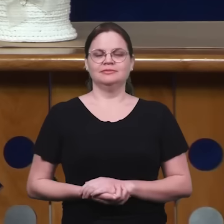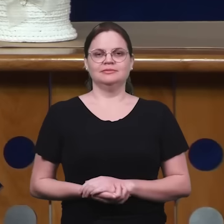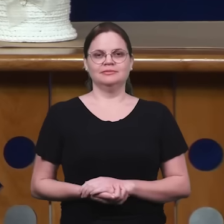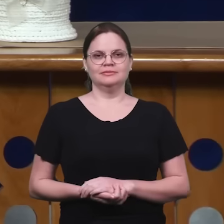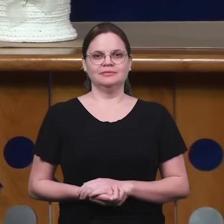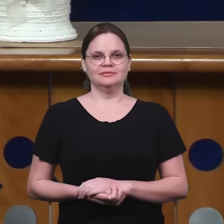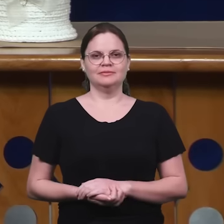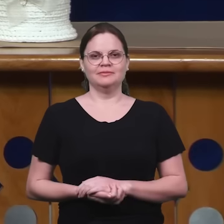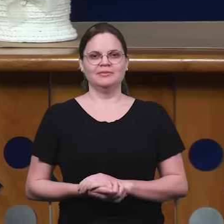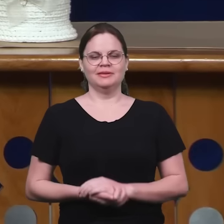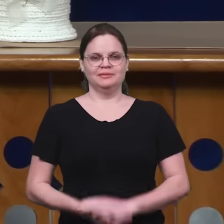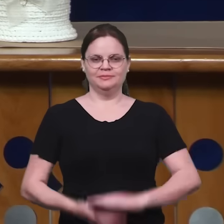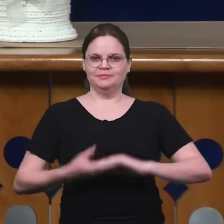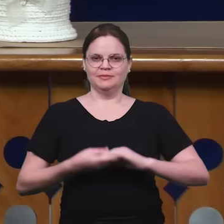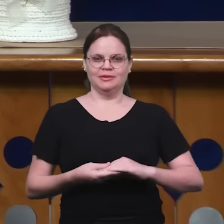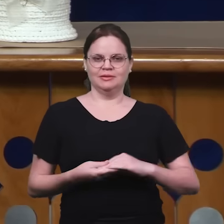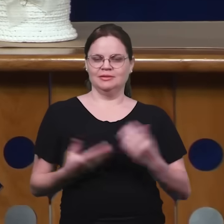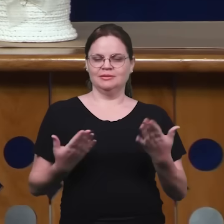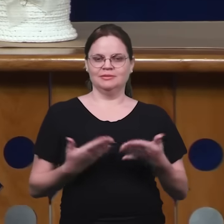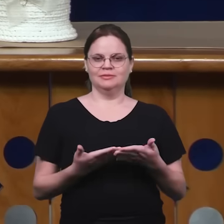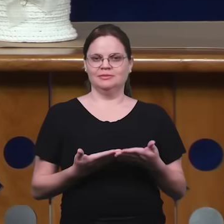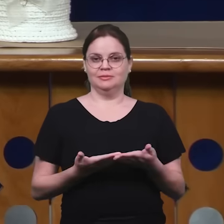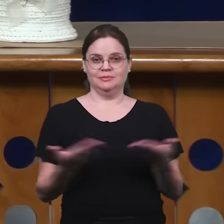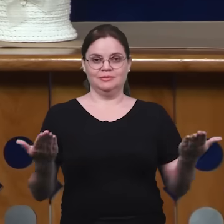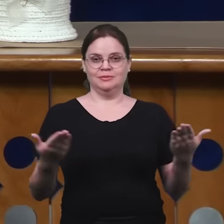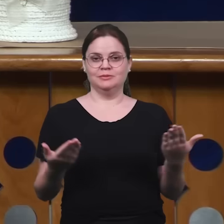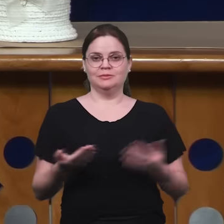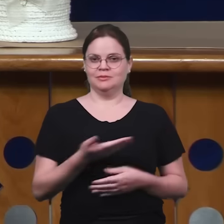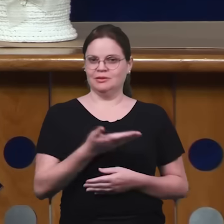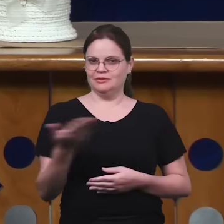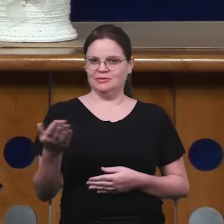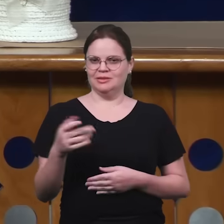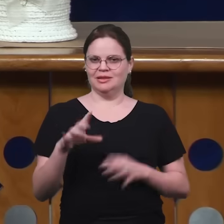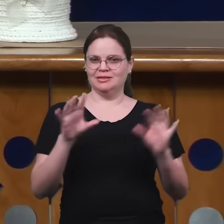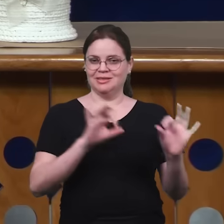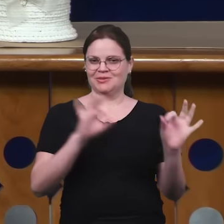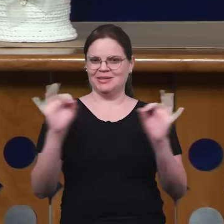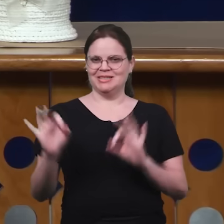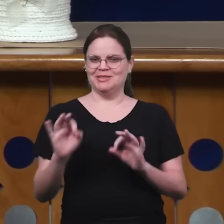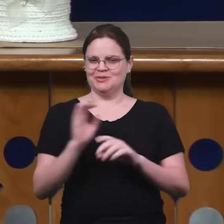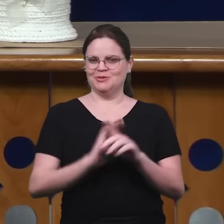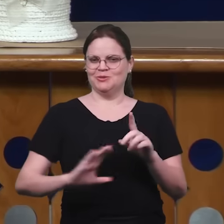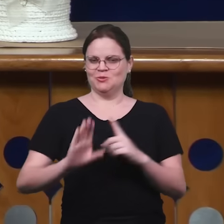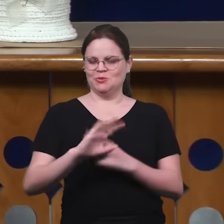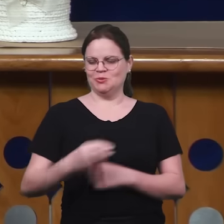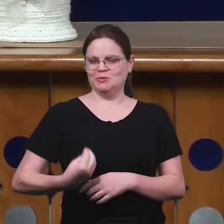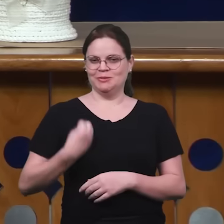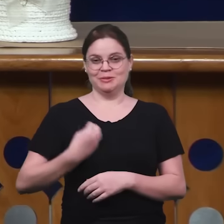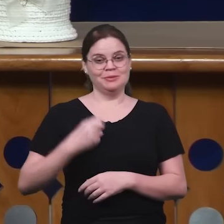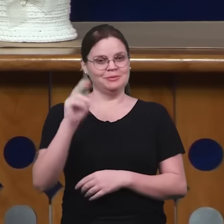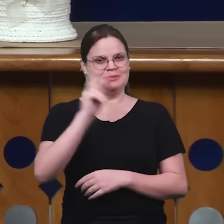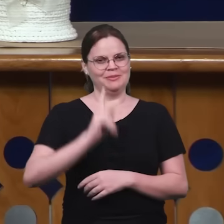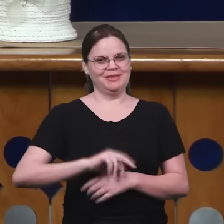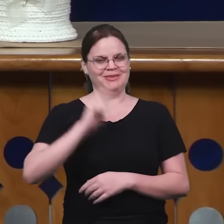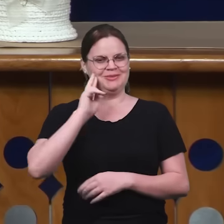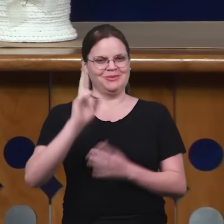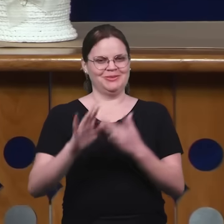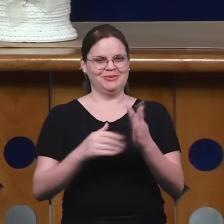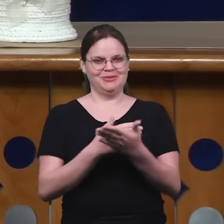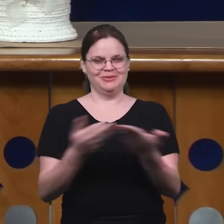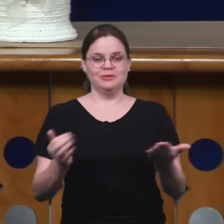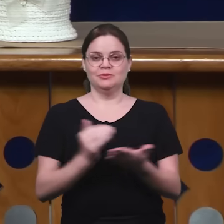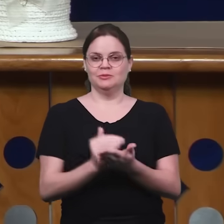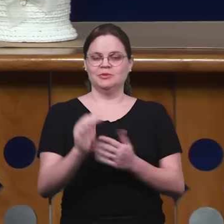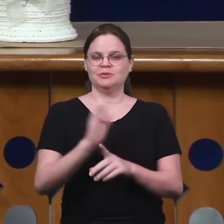Nós queremos saudar a todos que nos acompanham com a paz do Senhor Jesus. Nós vamos dar início ao